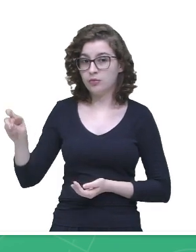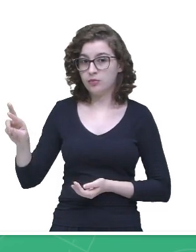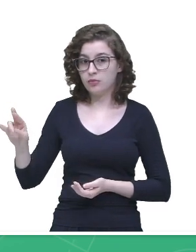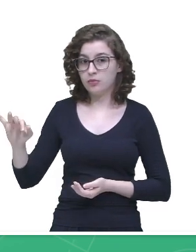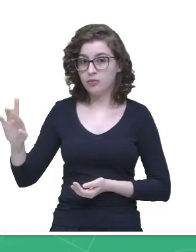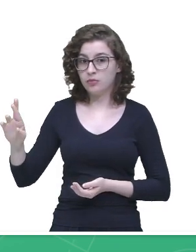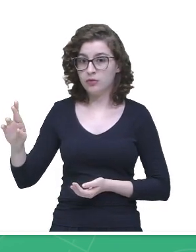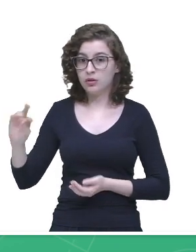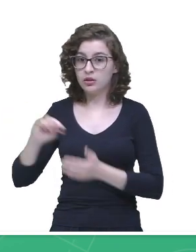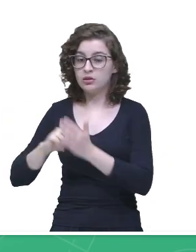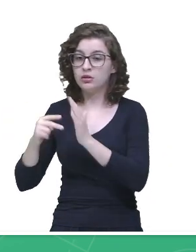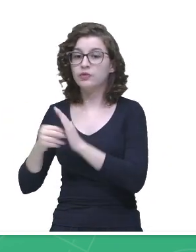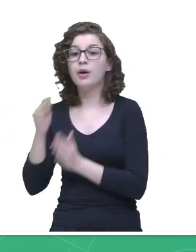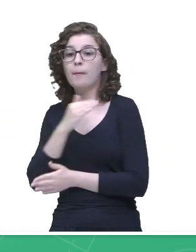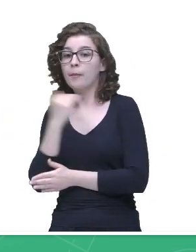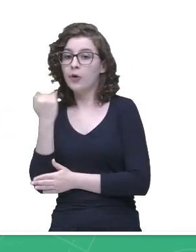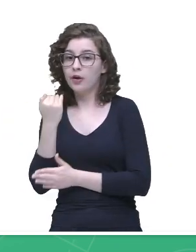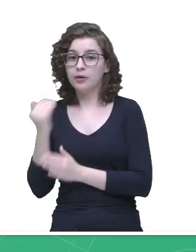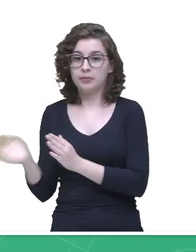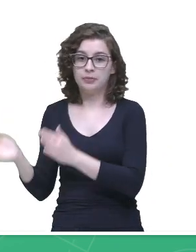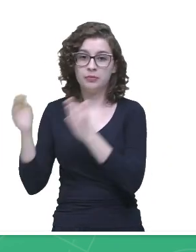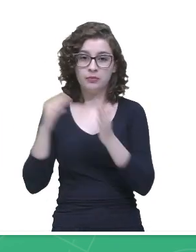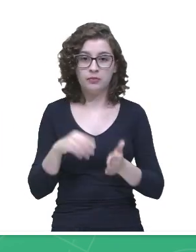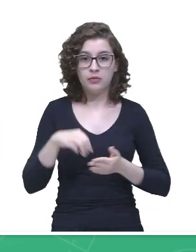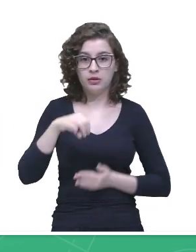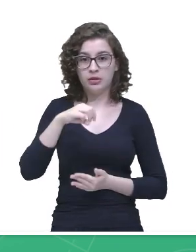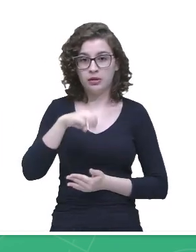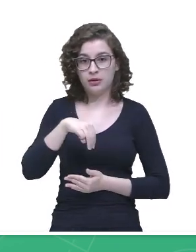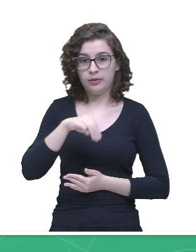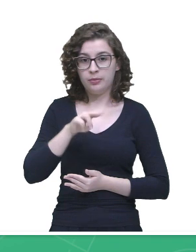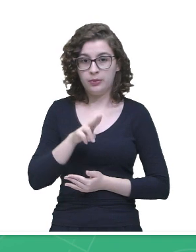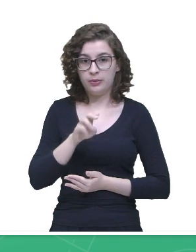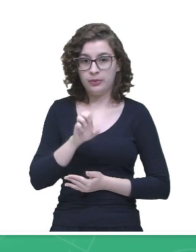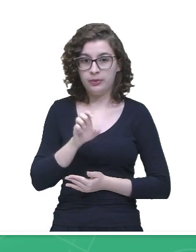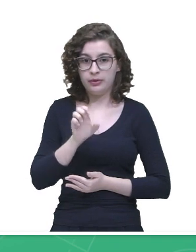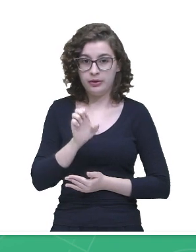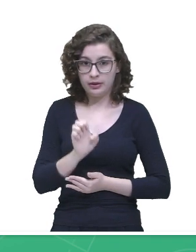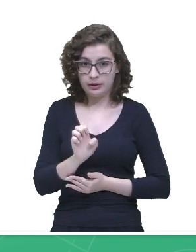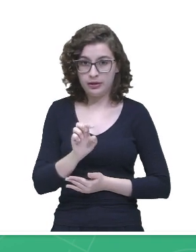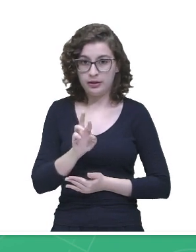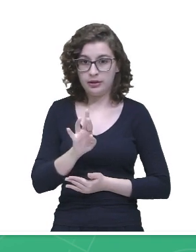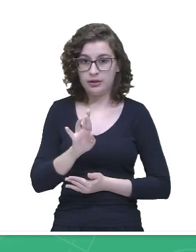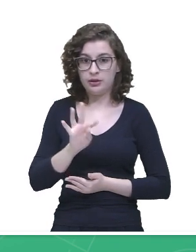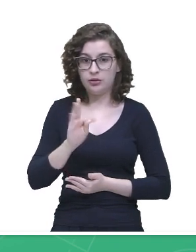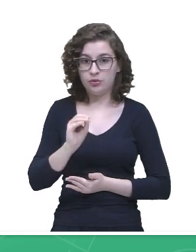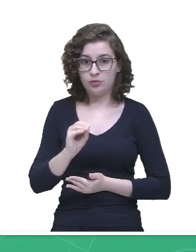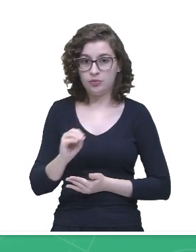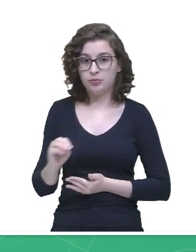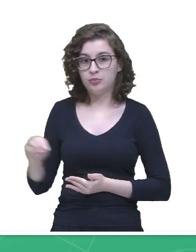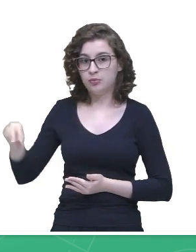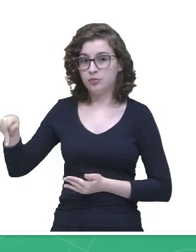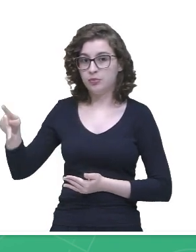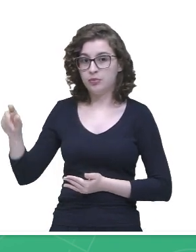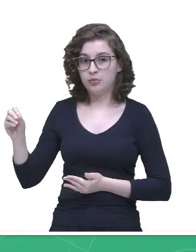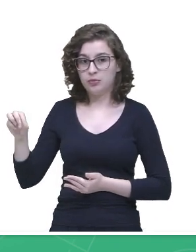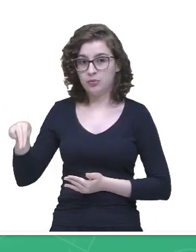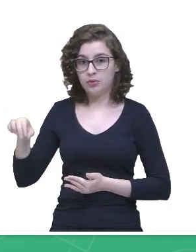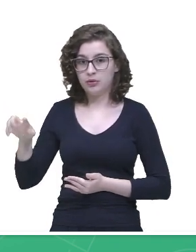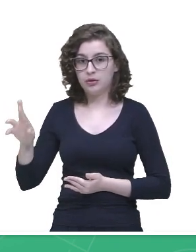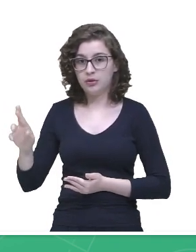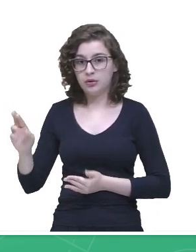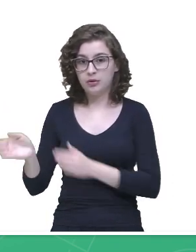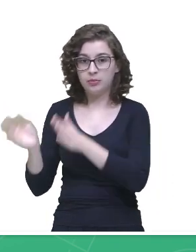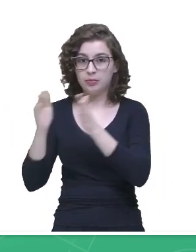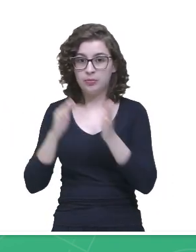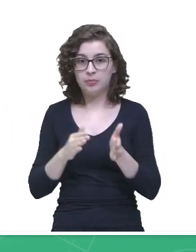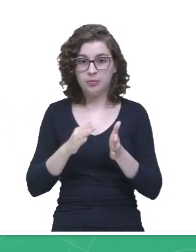morido. Falamos muerto. Esse é o particípio. O verbo poner, puesto, que é o nosso verbo